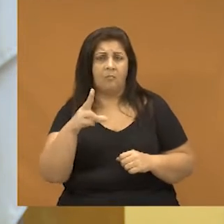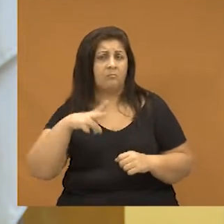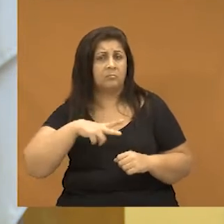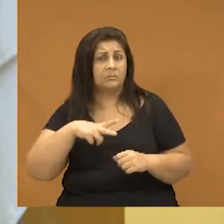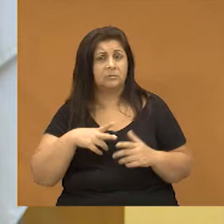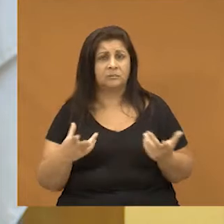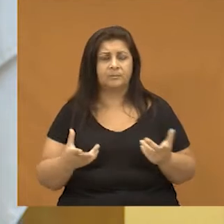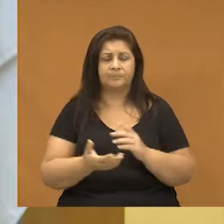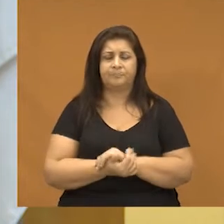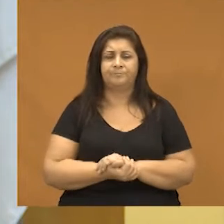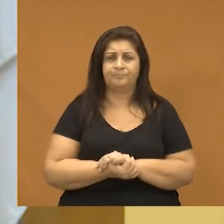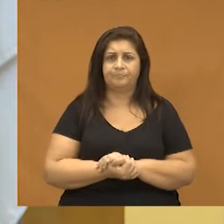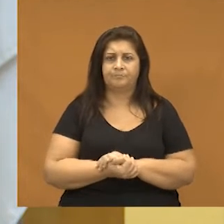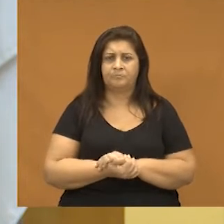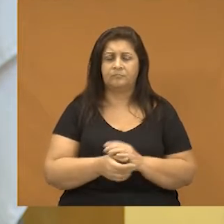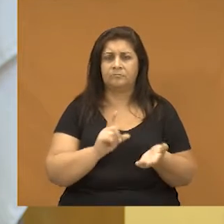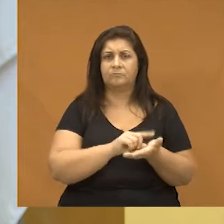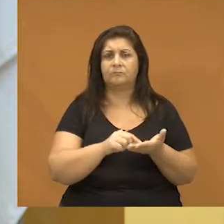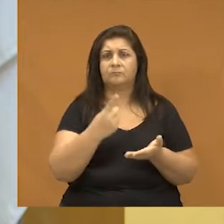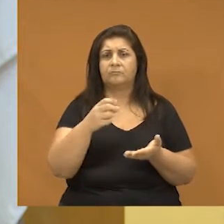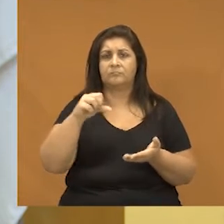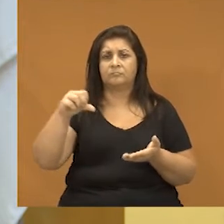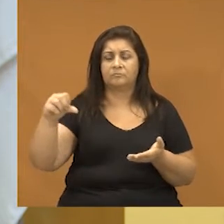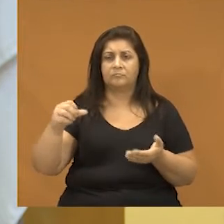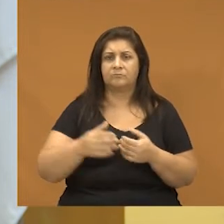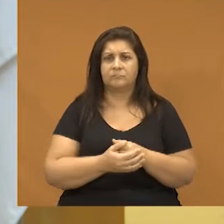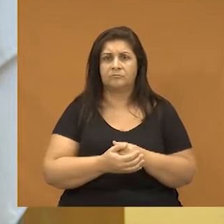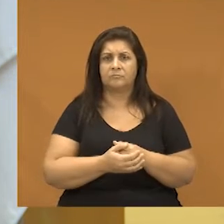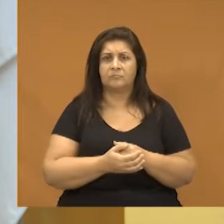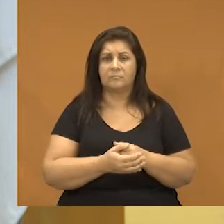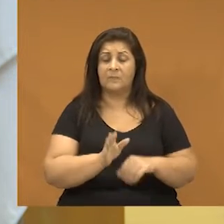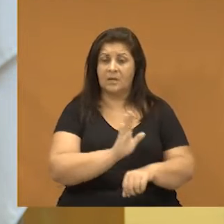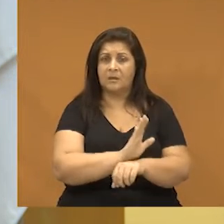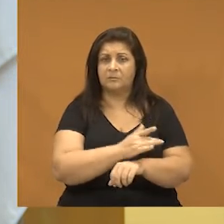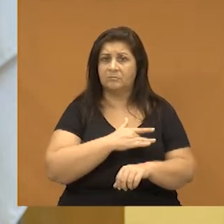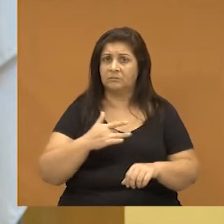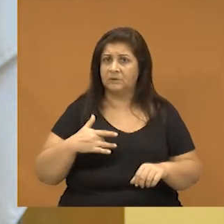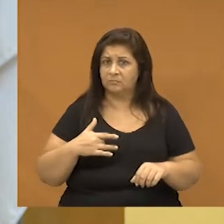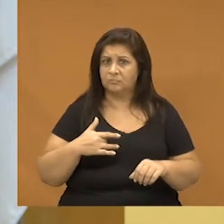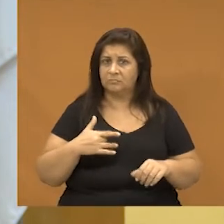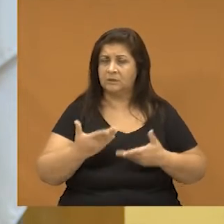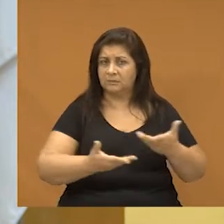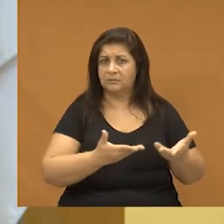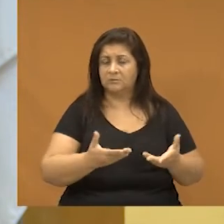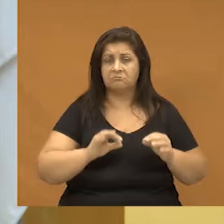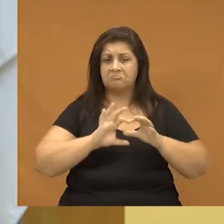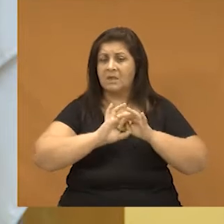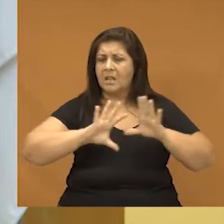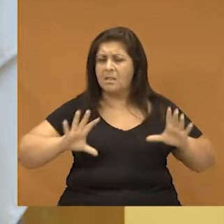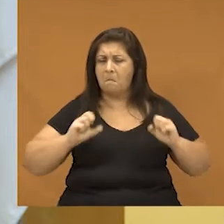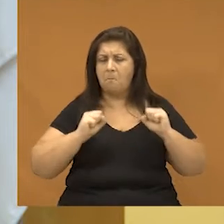artigo 199, a assistência à saúde é livre à iniciativa